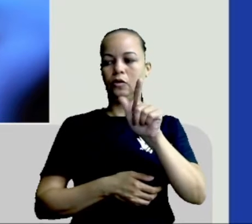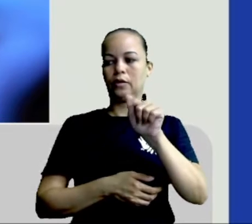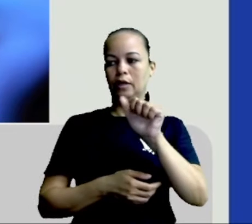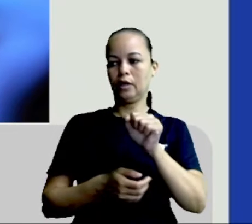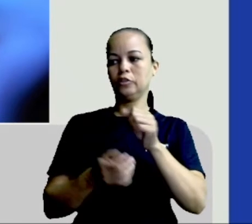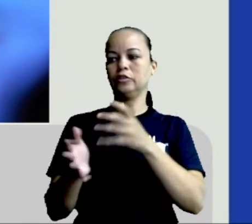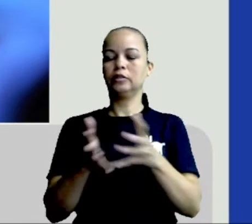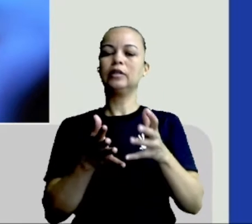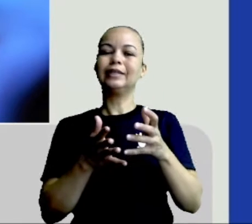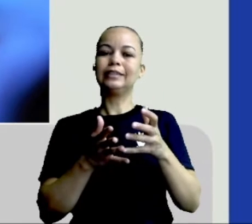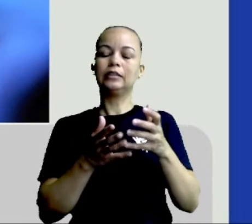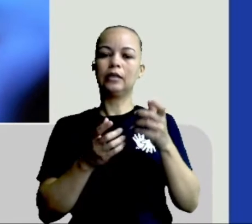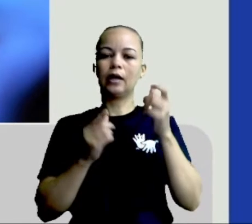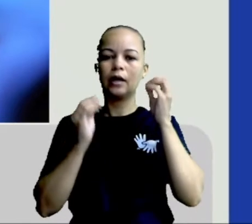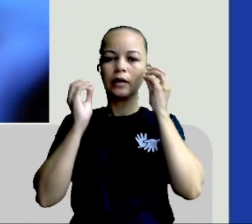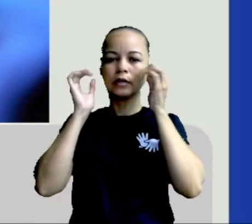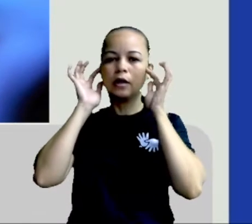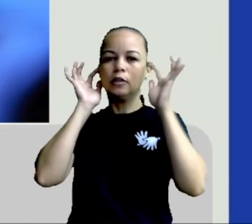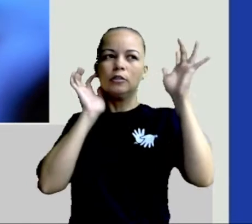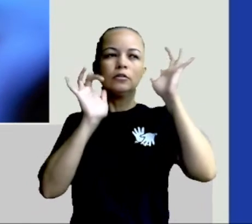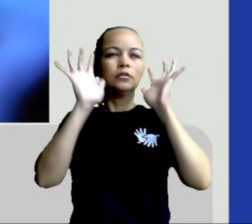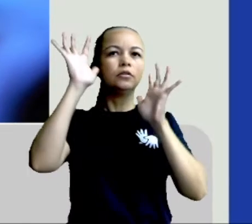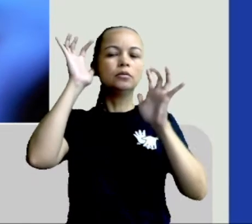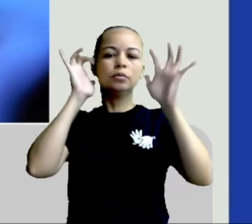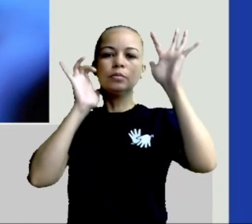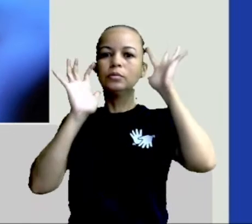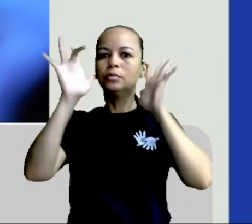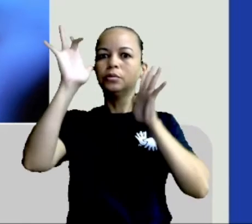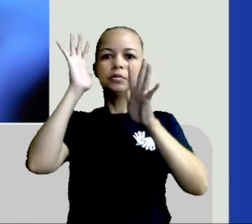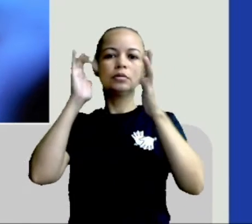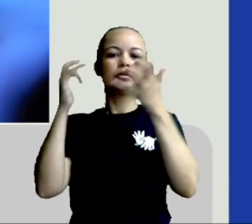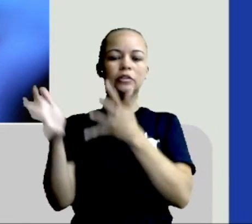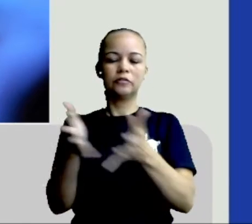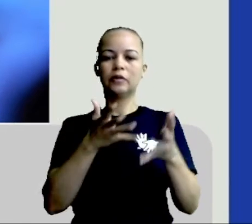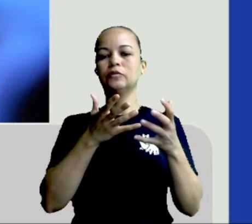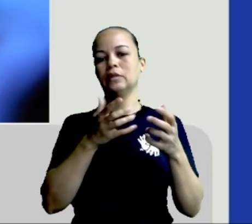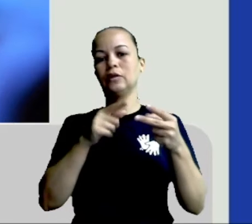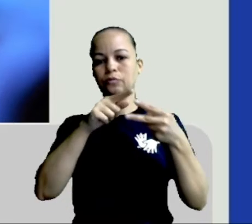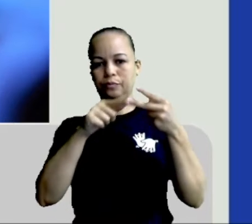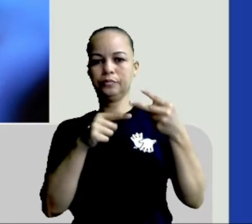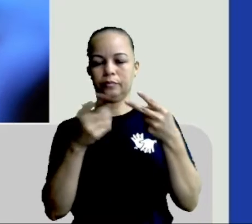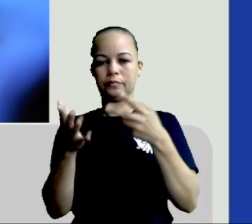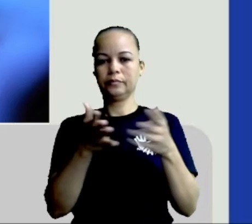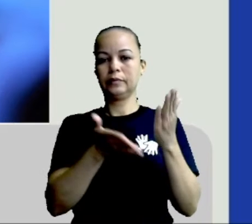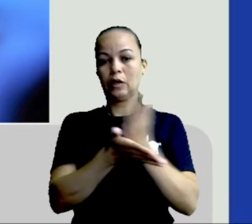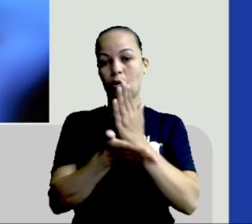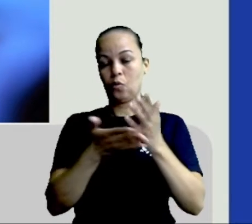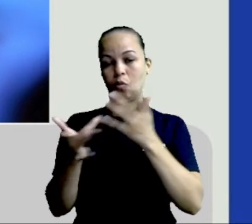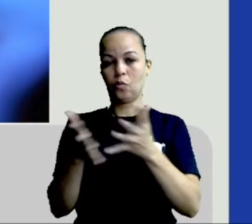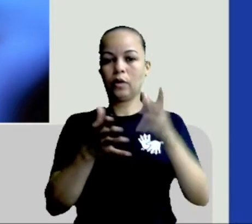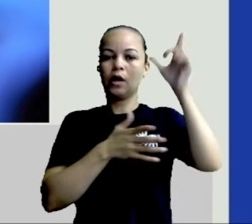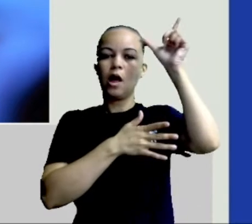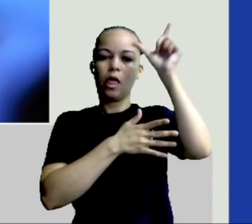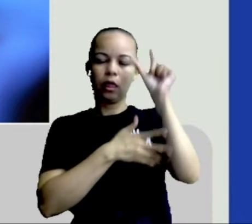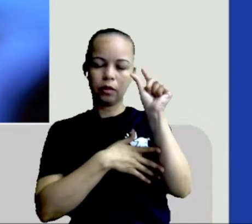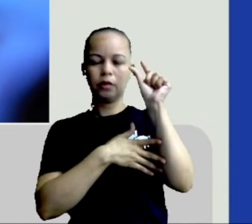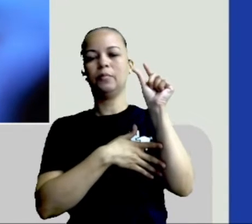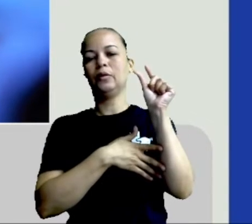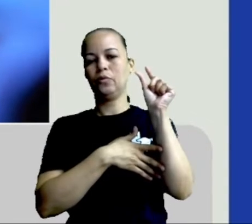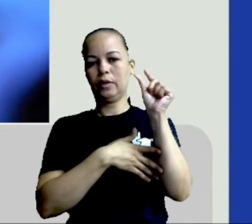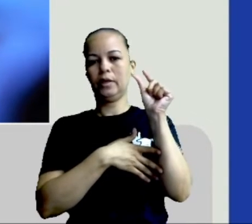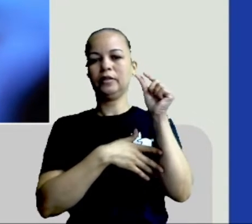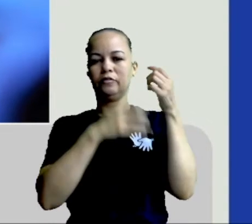aquelas alucinógenas, né? Que vão causar os dois efeitos. Algumas delas vão diminuir a atividade